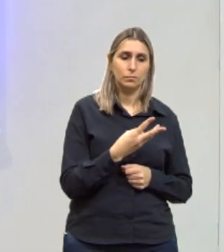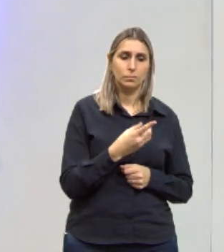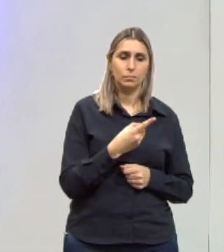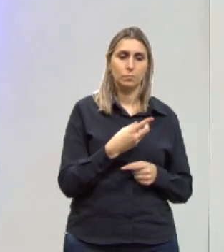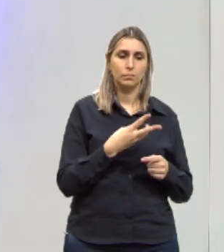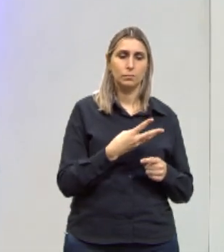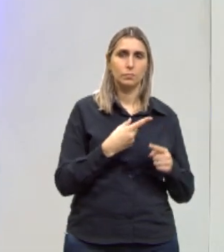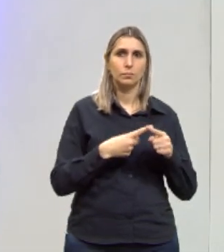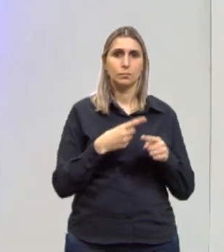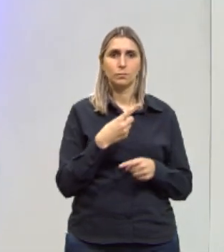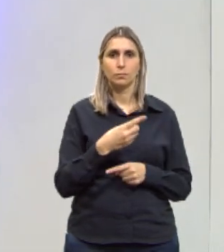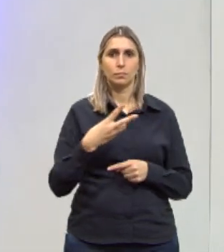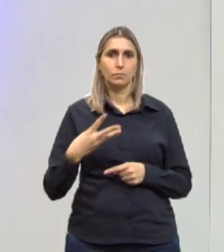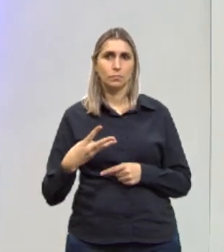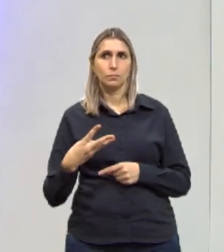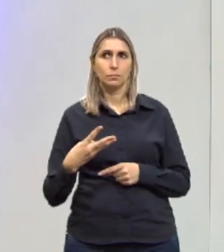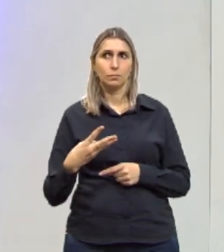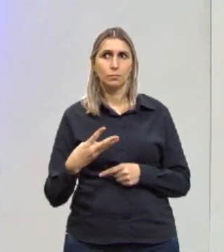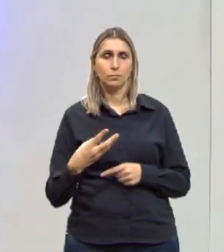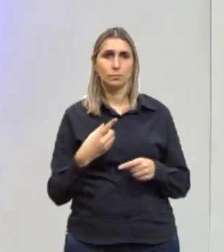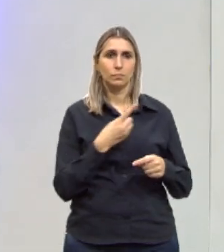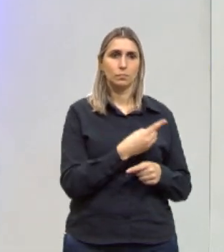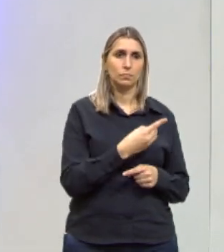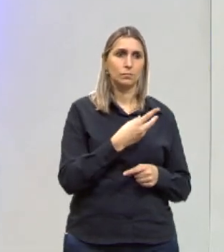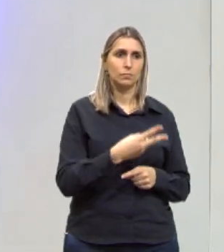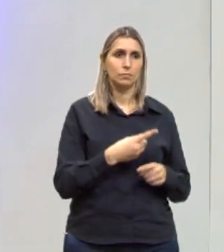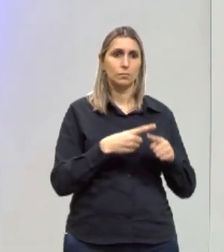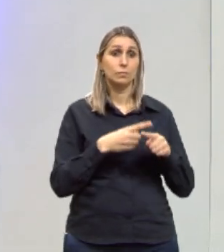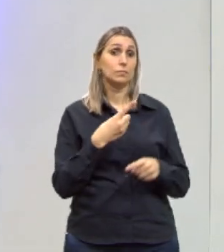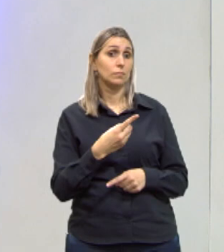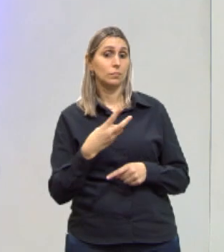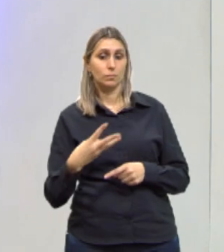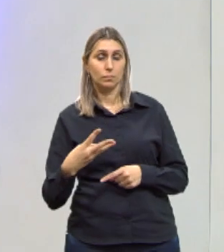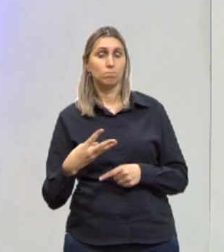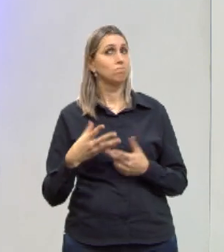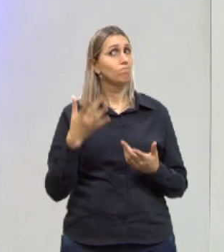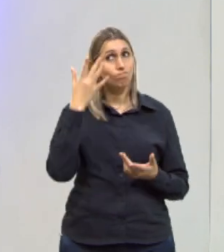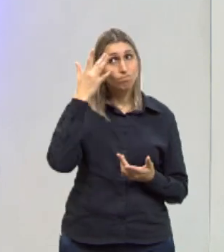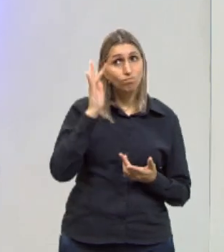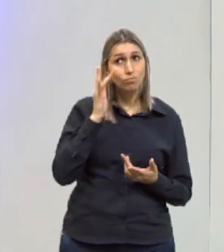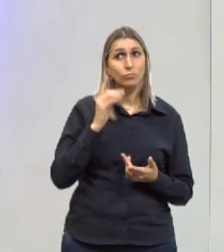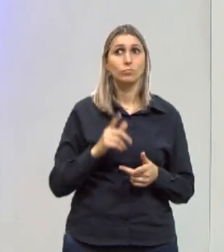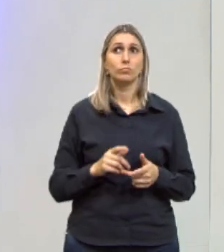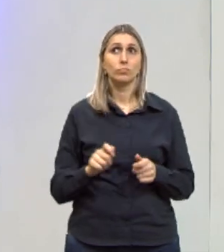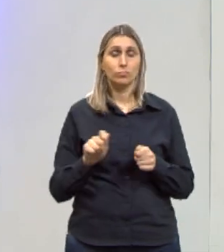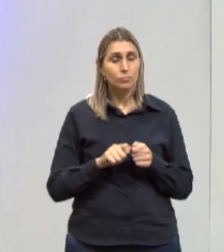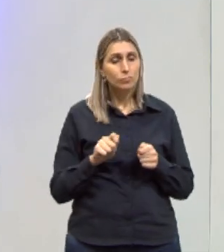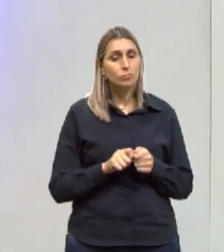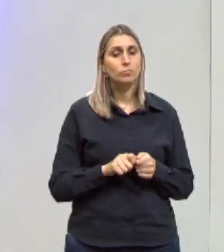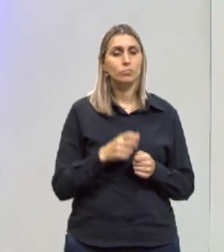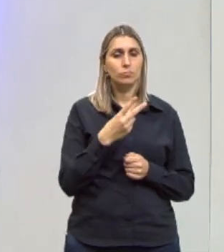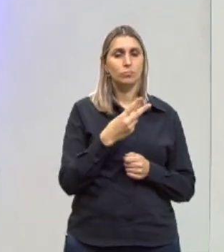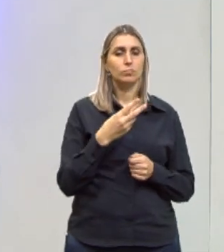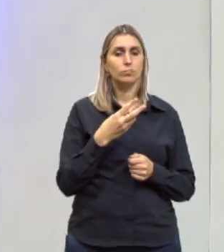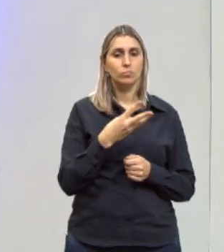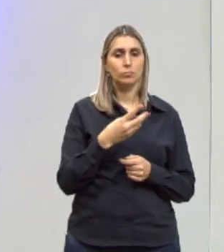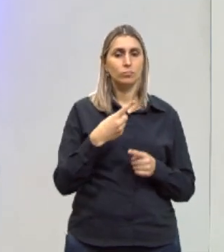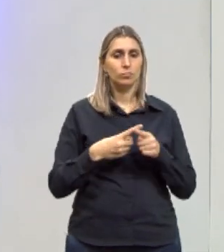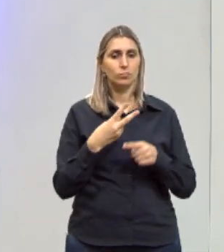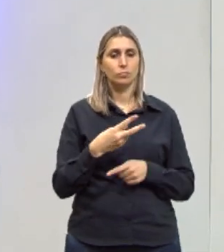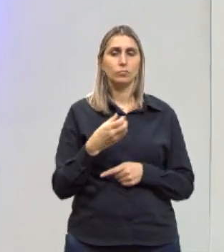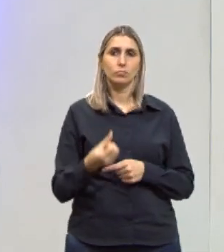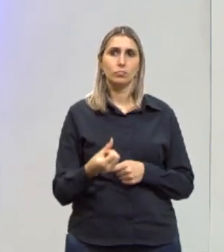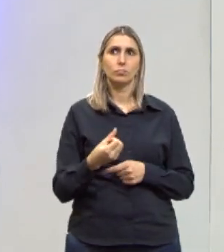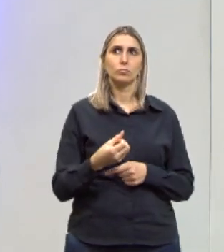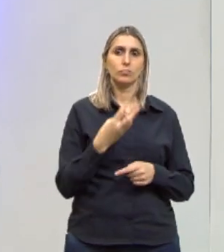é 169, quanto é 12 vezes 13? Não sei. Então, 3 vezes 2, 6, vai 1.